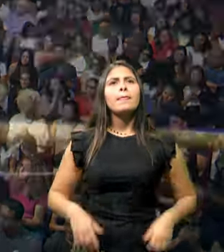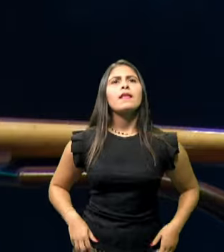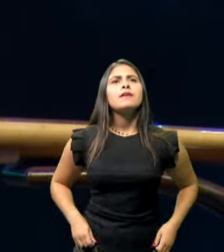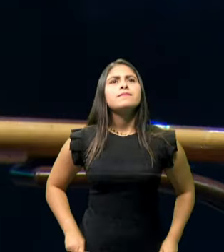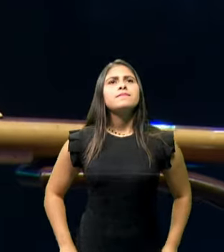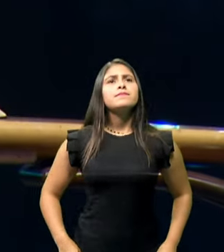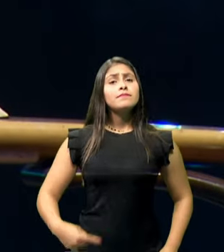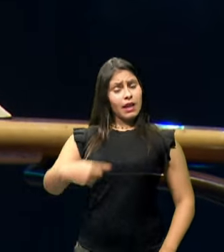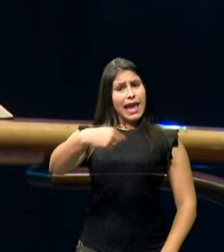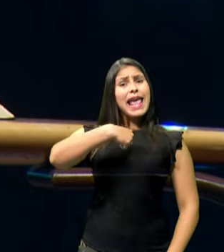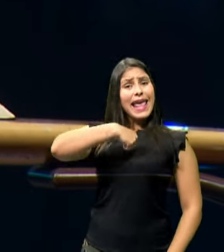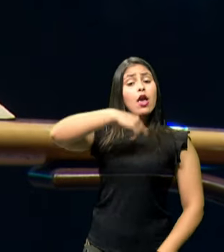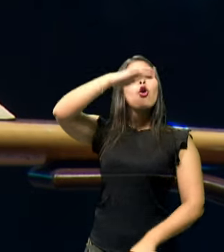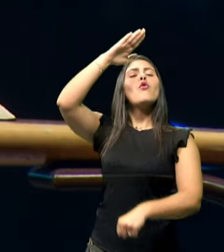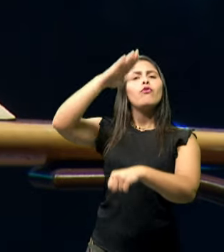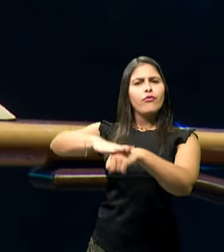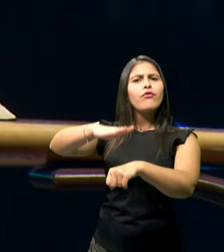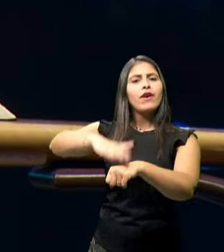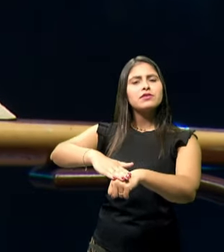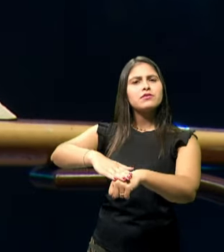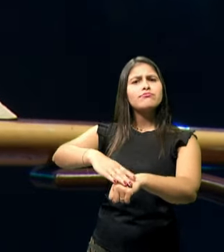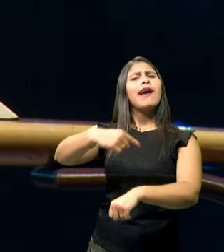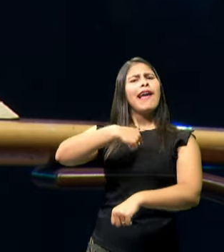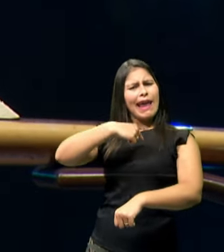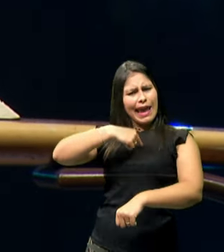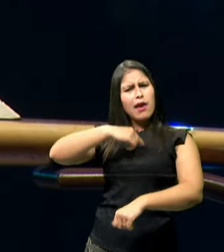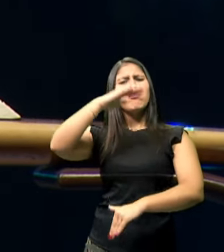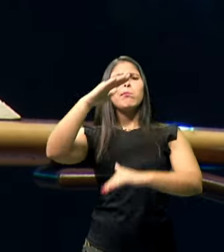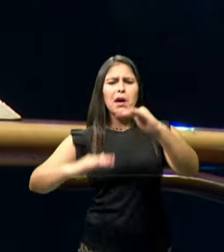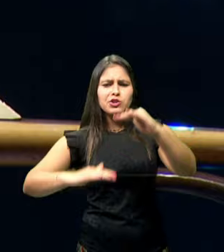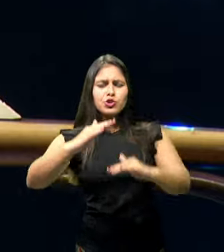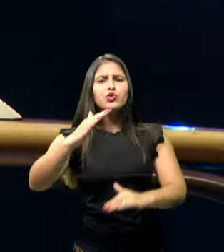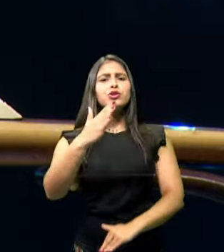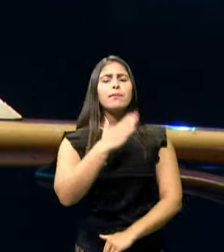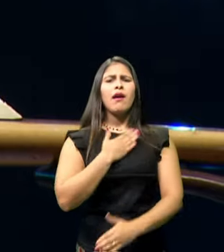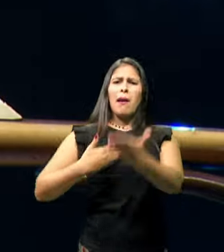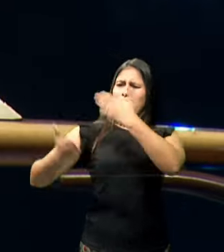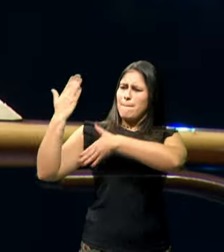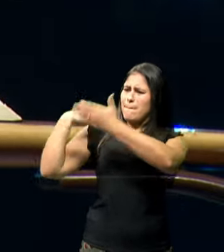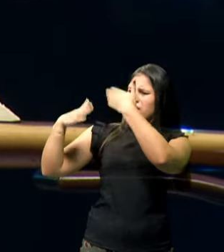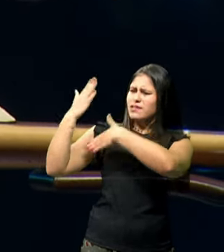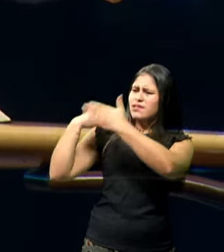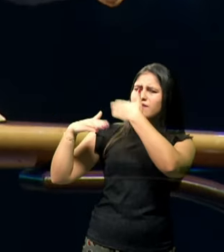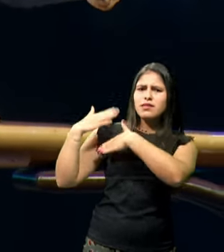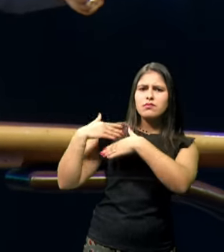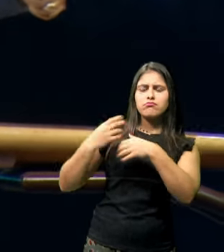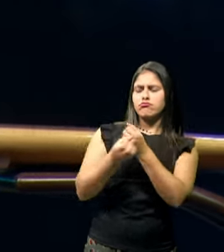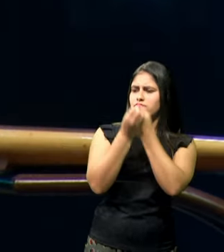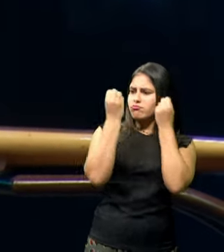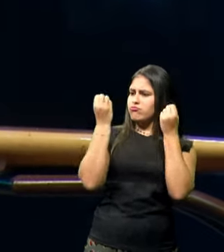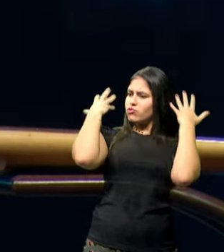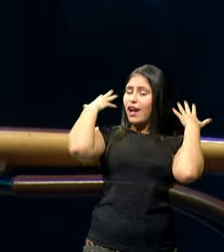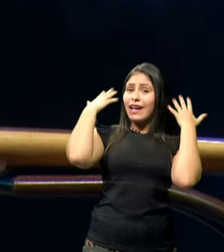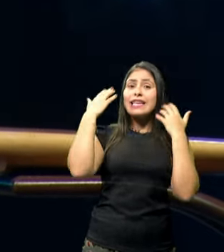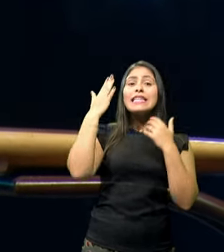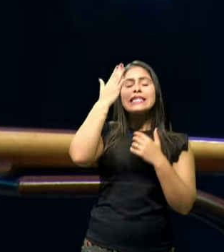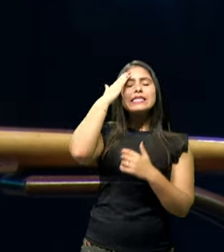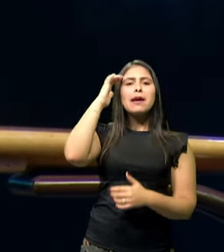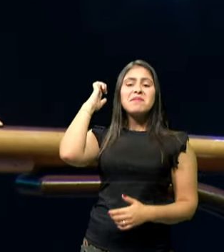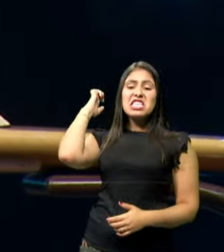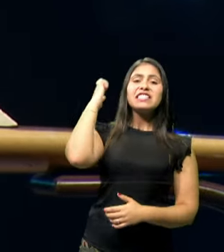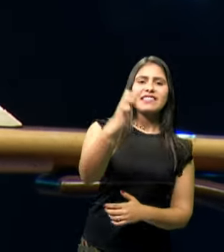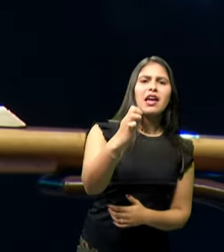Eu faço, eu realizo. As coisas do passado, ele consentiu na morte de Estevão, ele botou